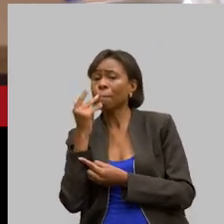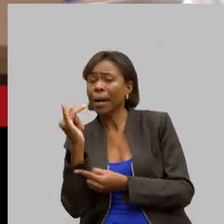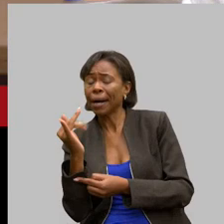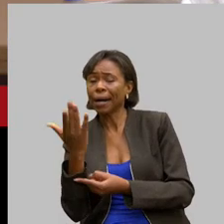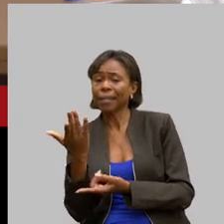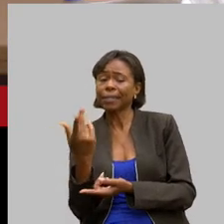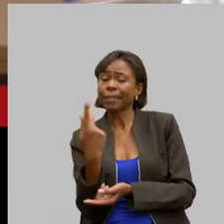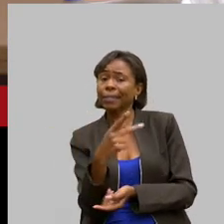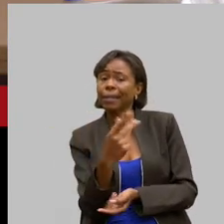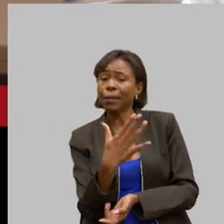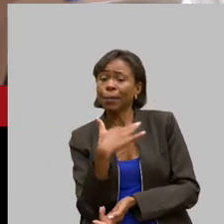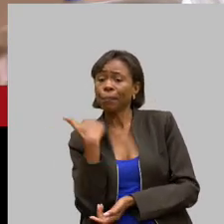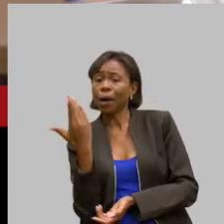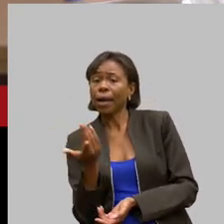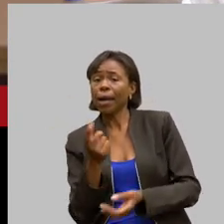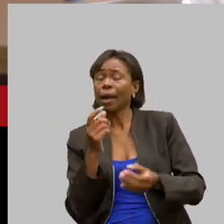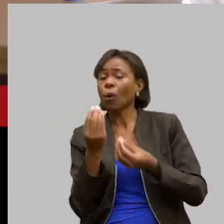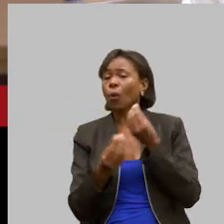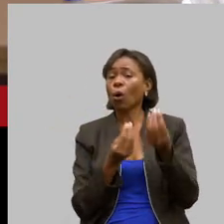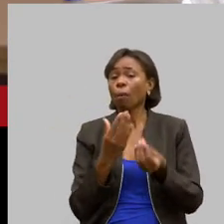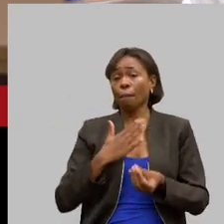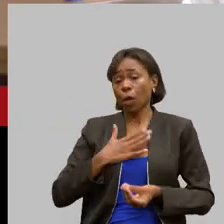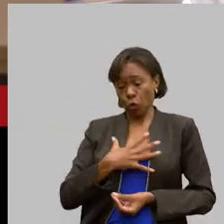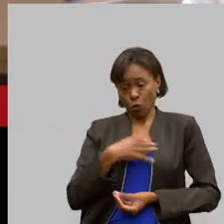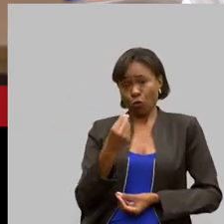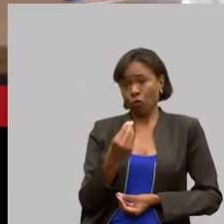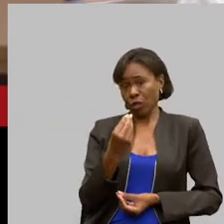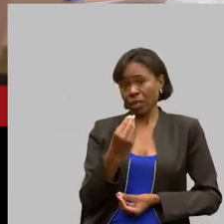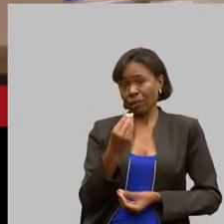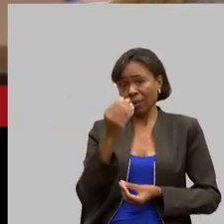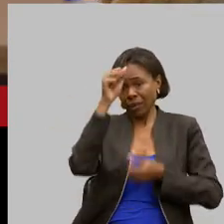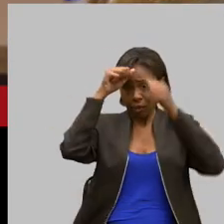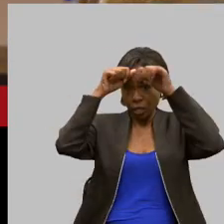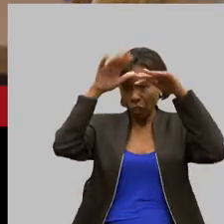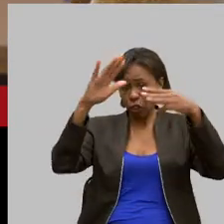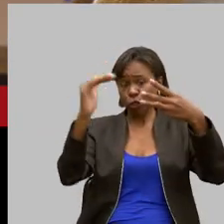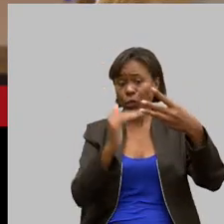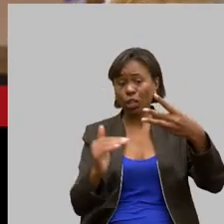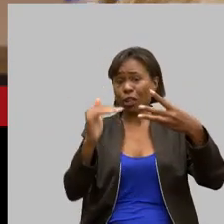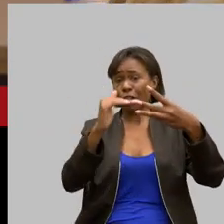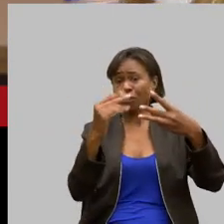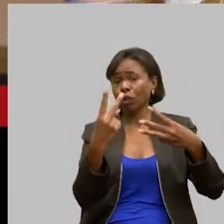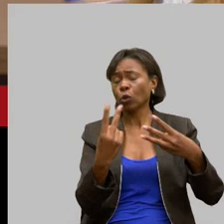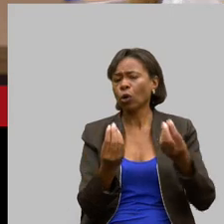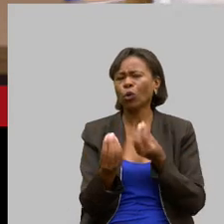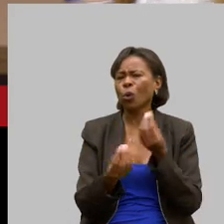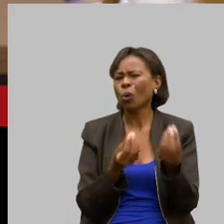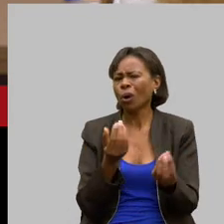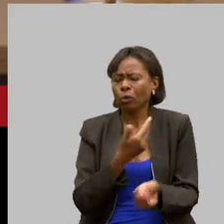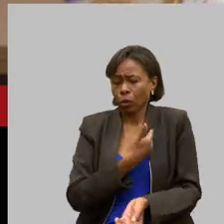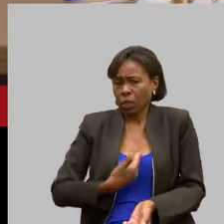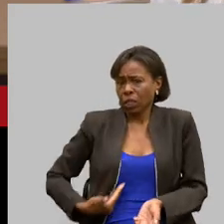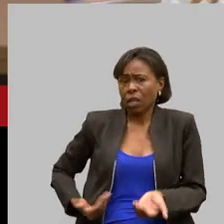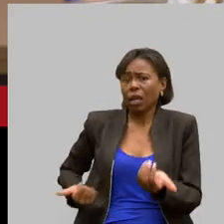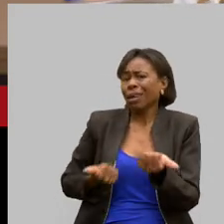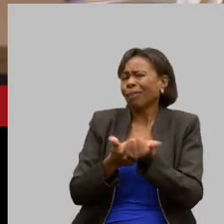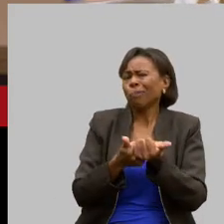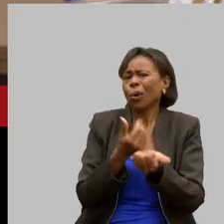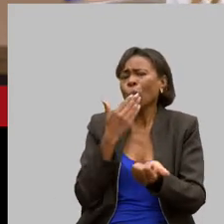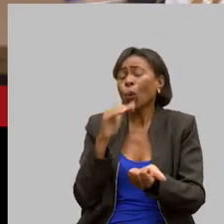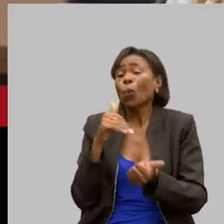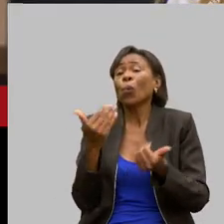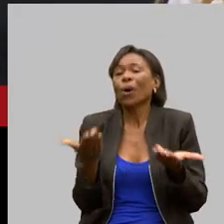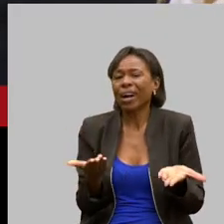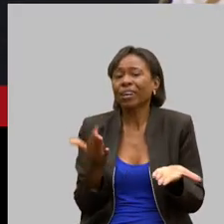pais vão falecer eu não estarei mais aqui que que o estado oferece pro autista que vai ficar adulto ou já